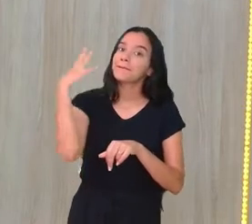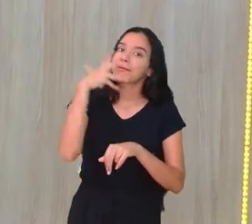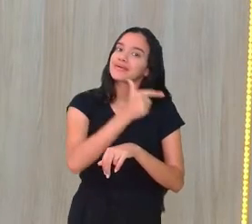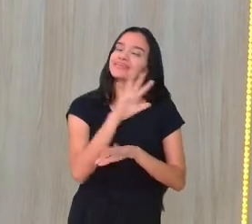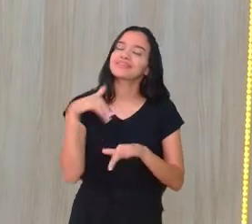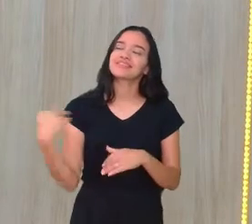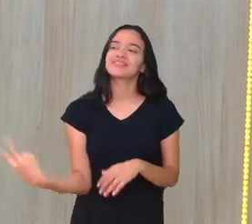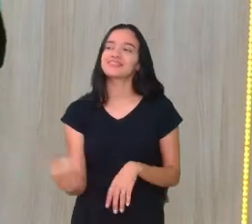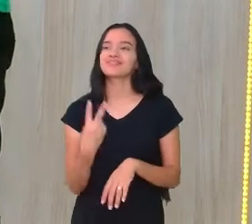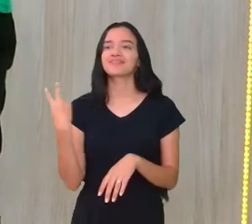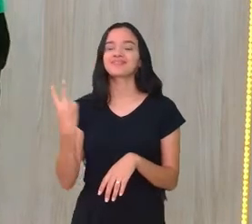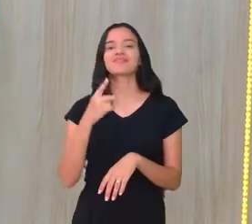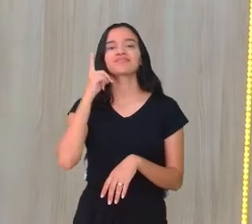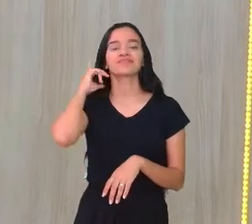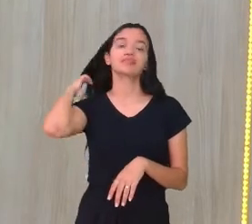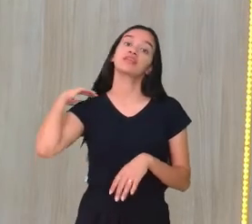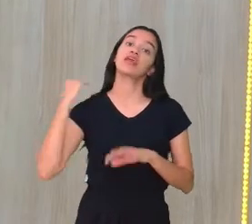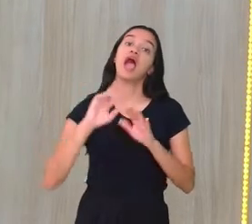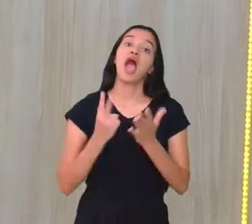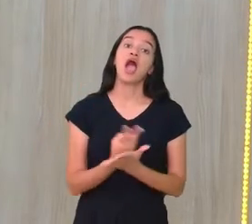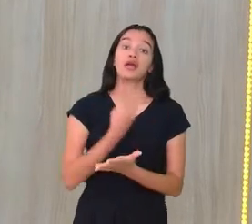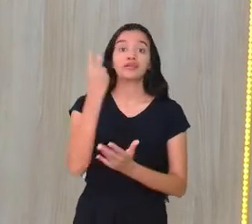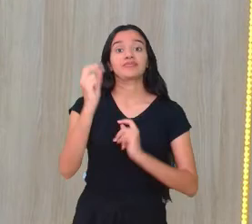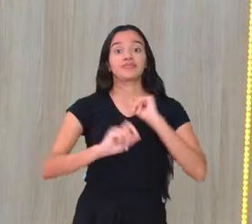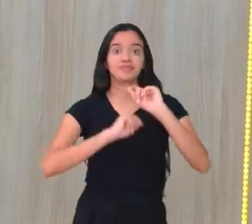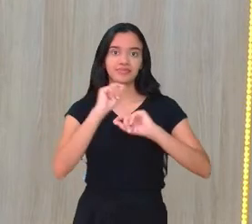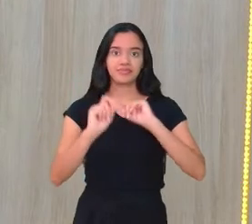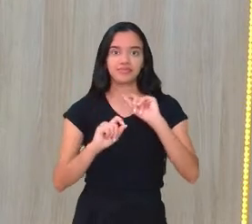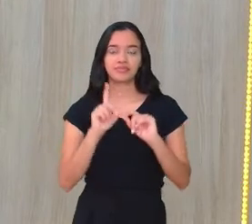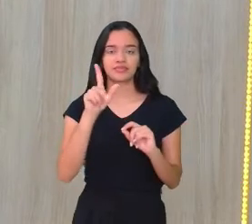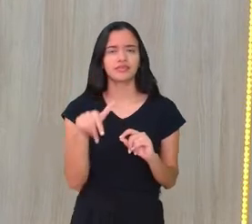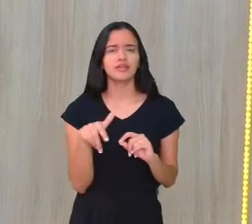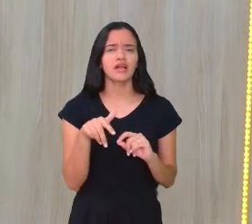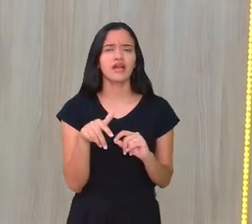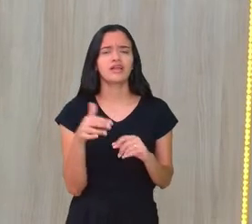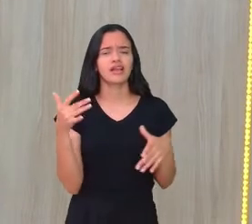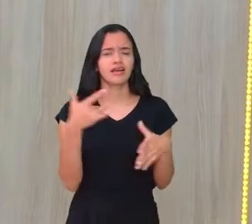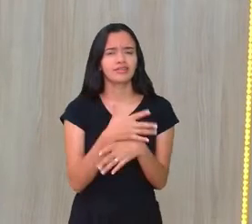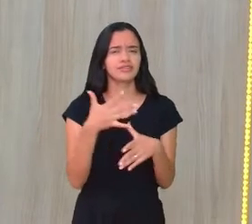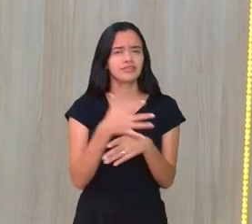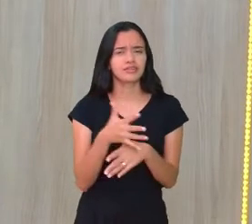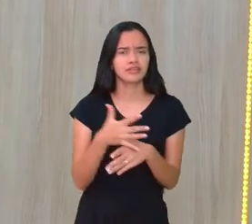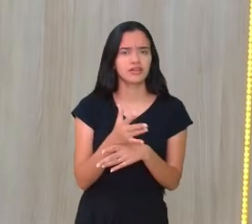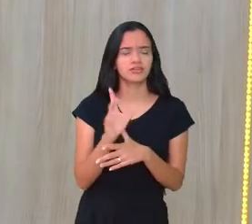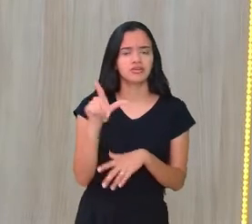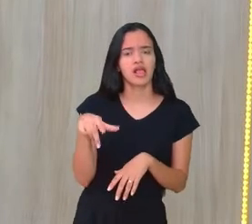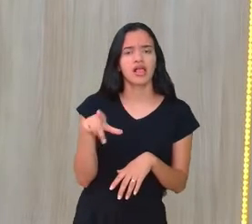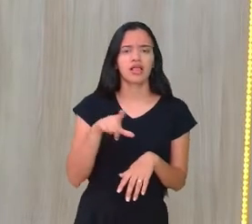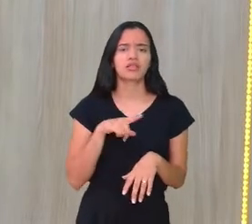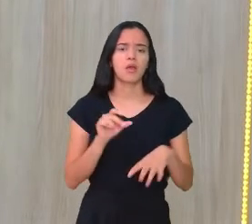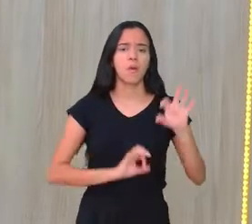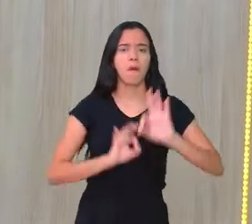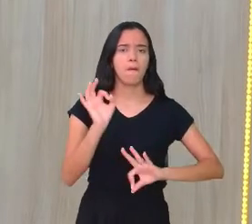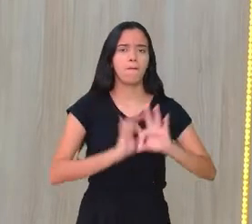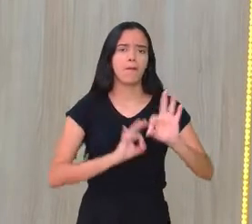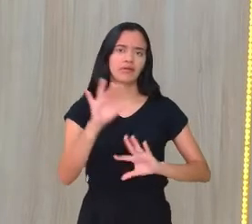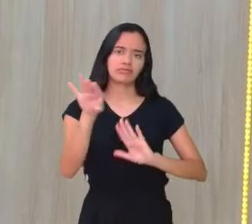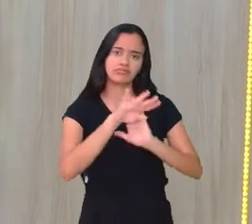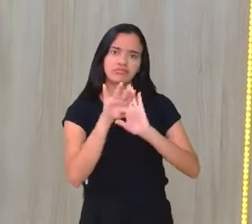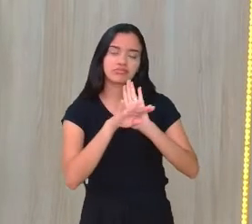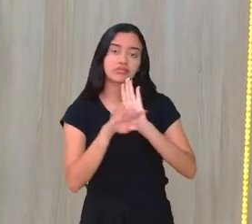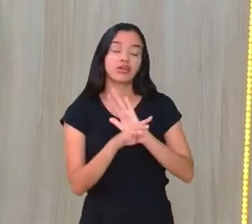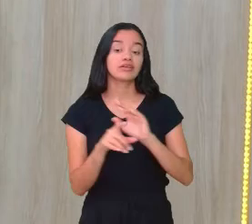Valorizar, né, professor? E aí o que é que acontece? Será que essas cidades elas têm um plano de manejo